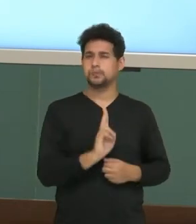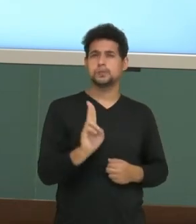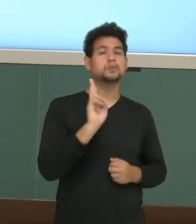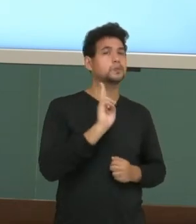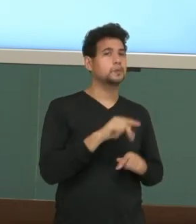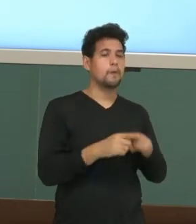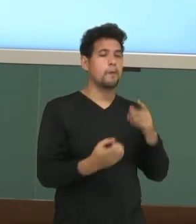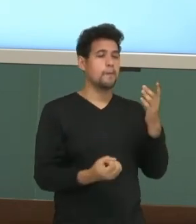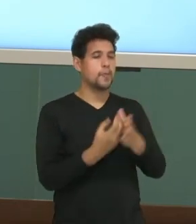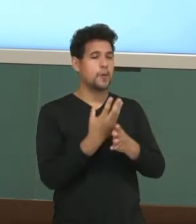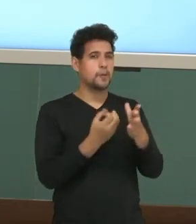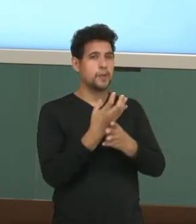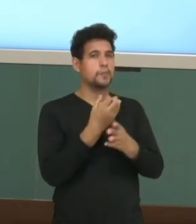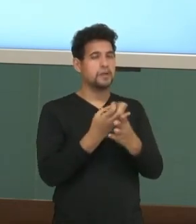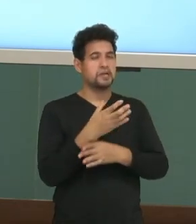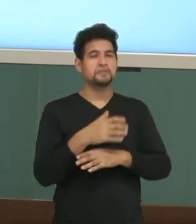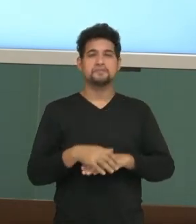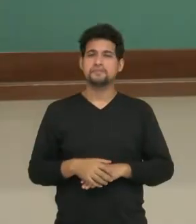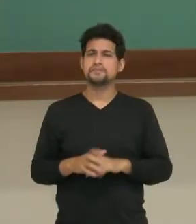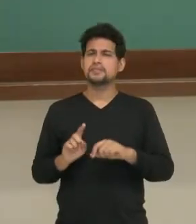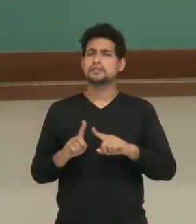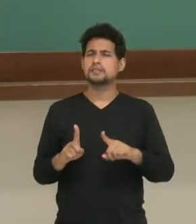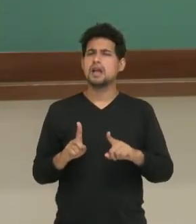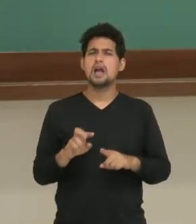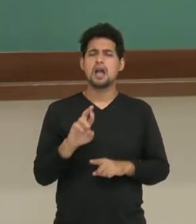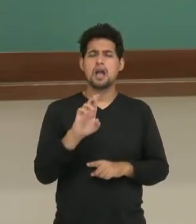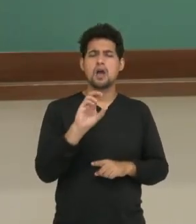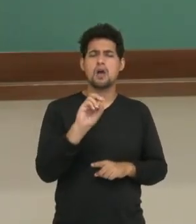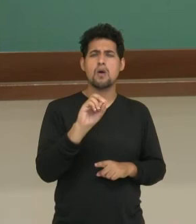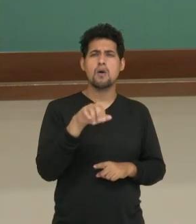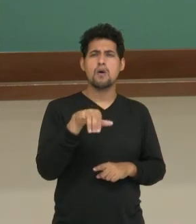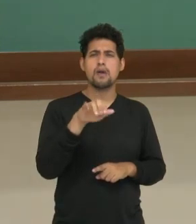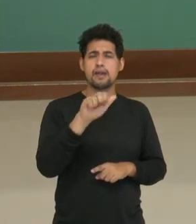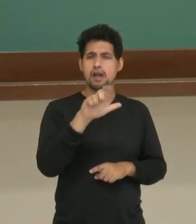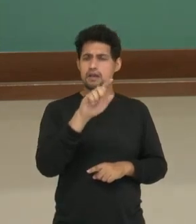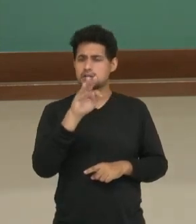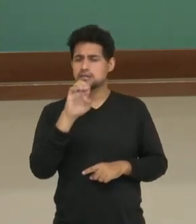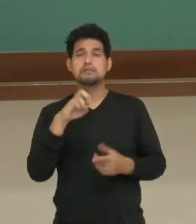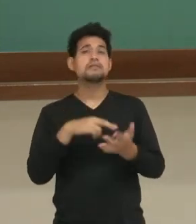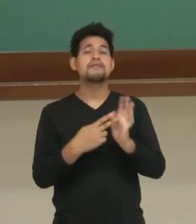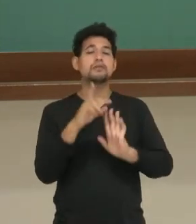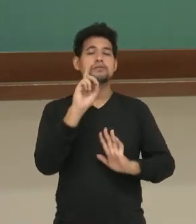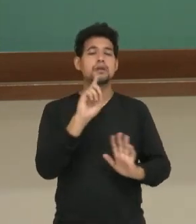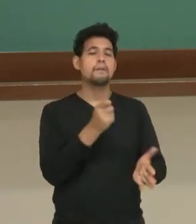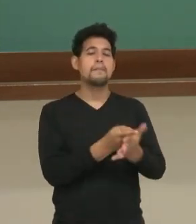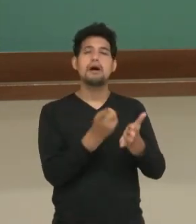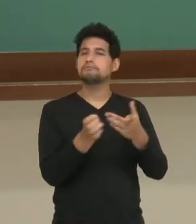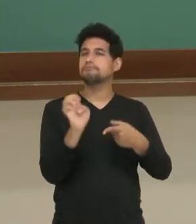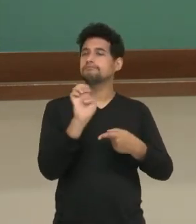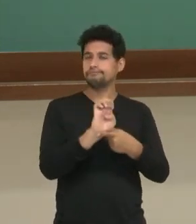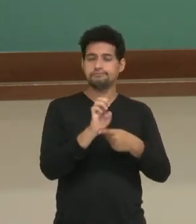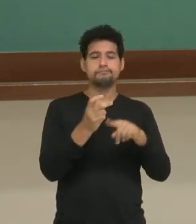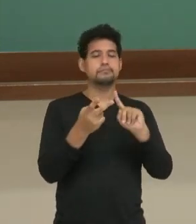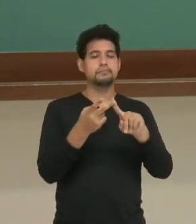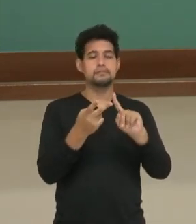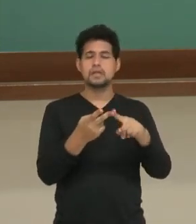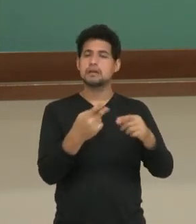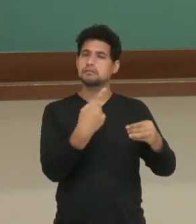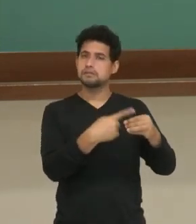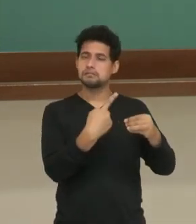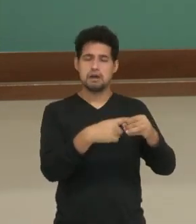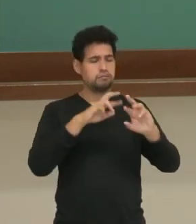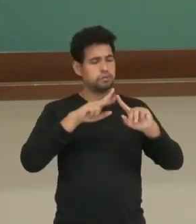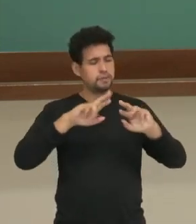e produção do petróleo. E royalties estão associados a direitos pagos a estados e